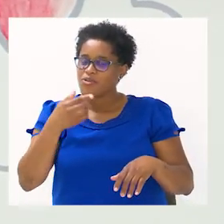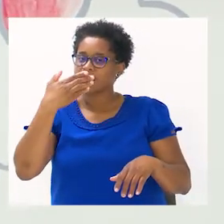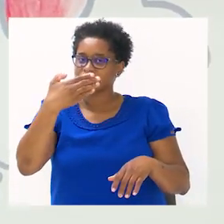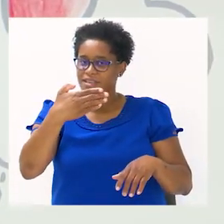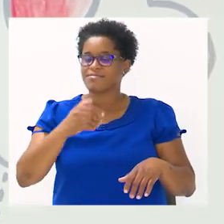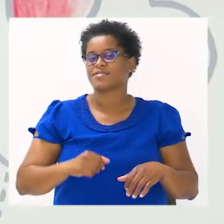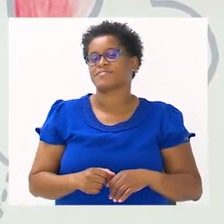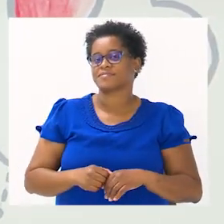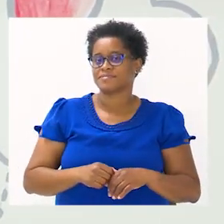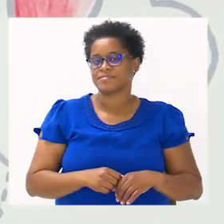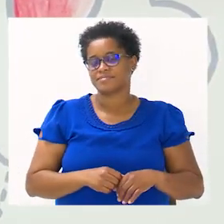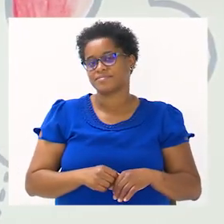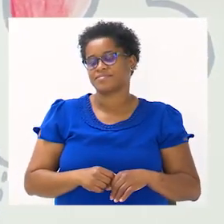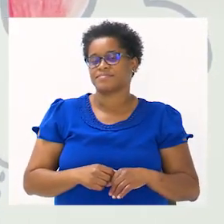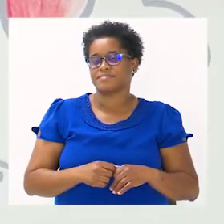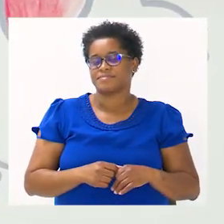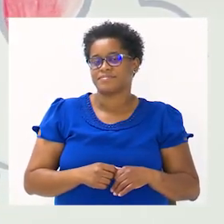0,7.